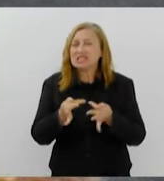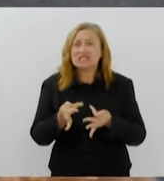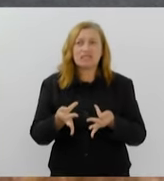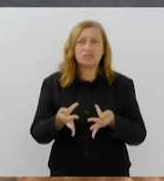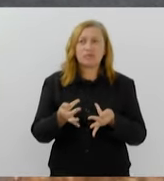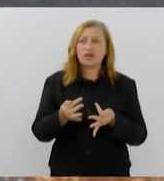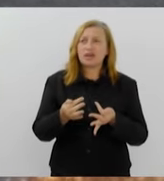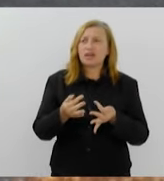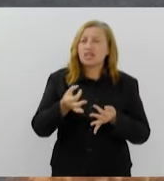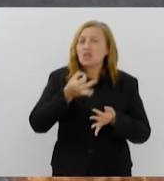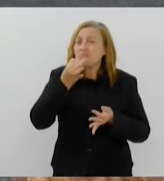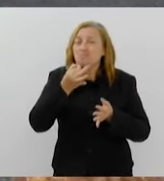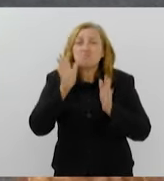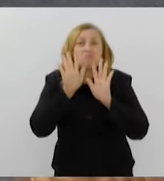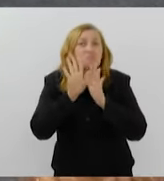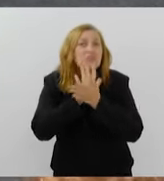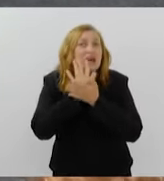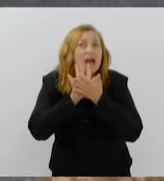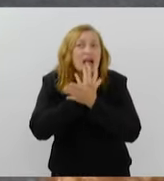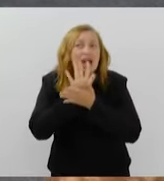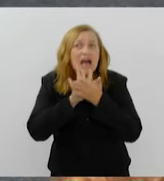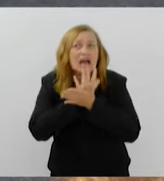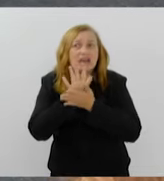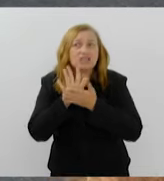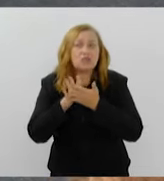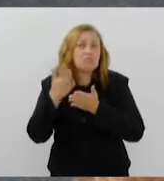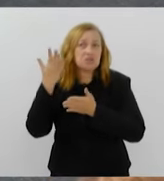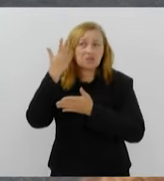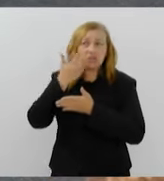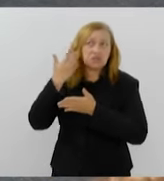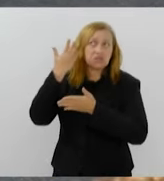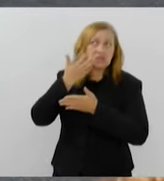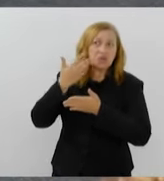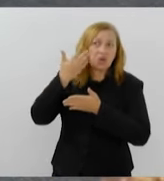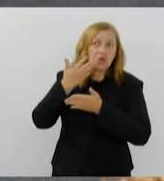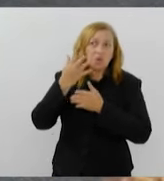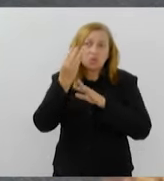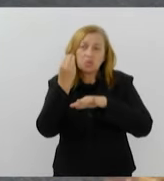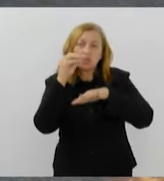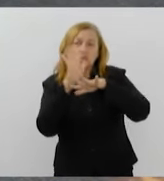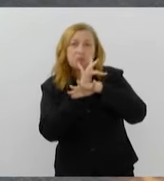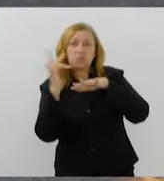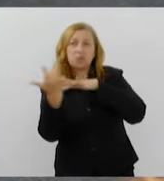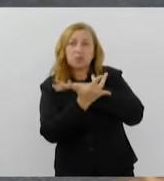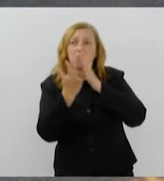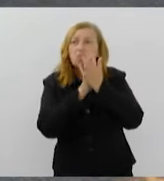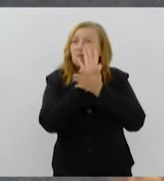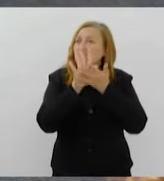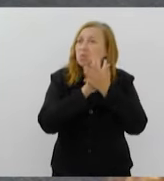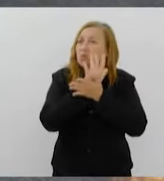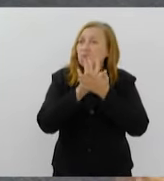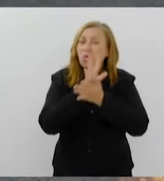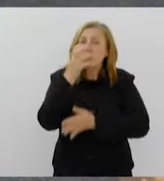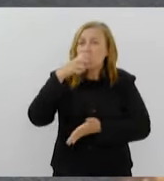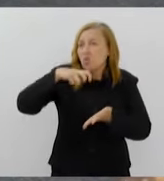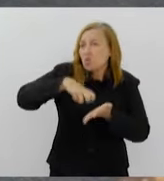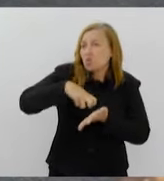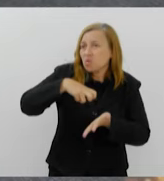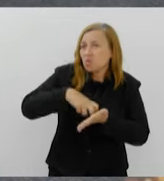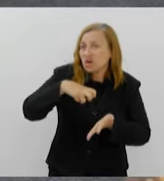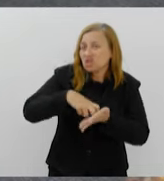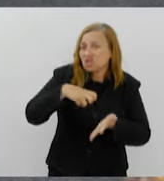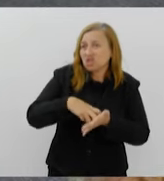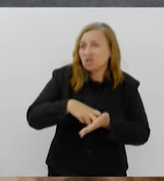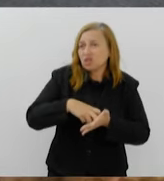de depoimento nenhuma mensagem nemuma publicação nas redes sociais condenando aquele